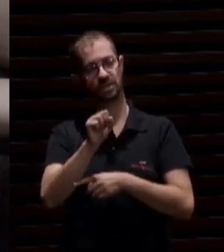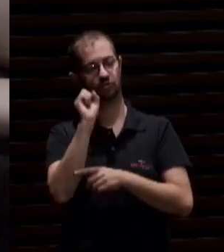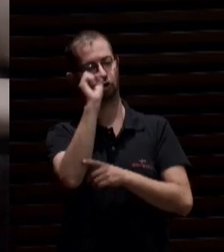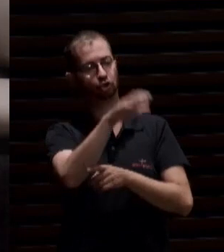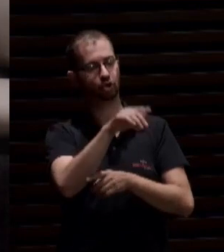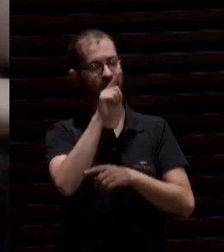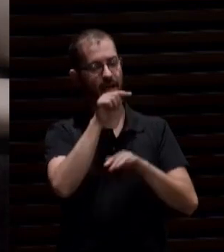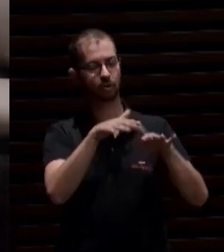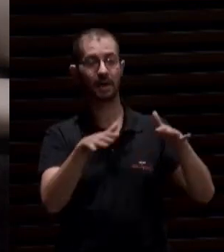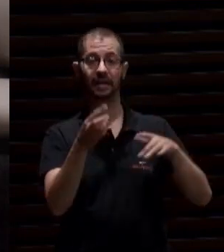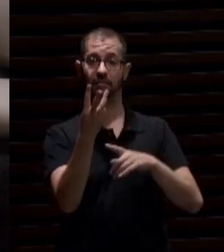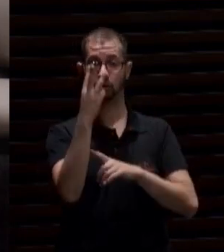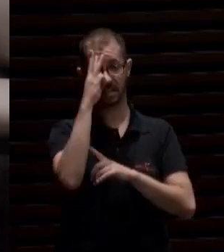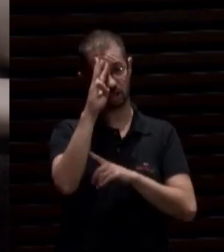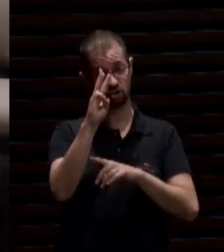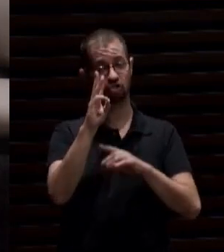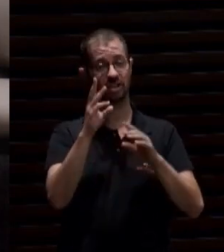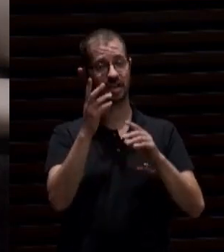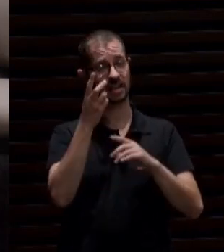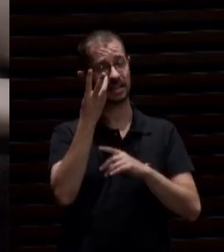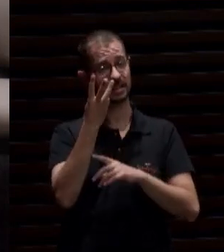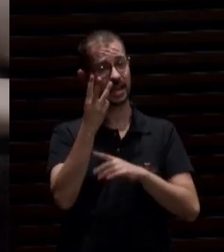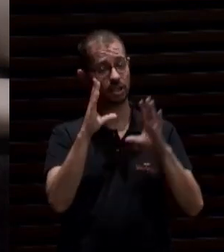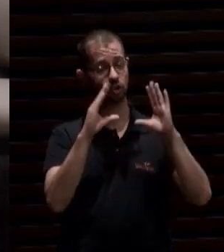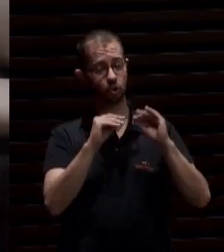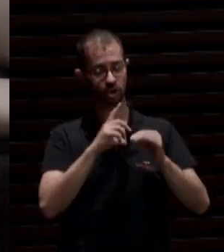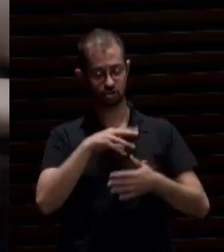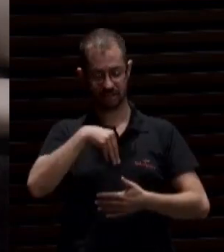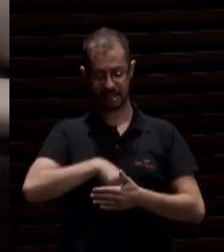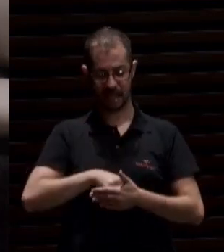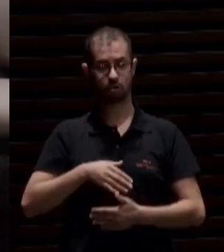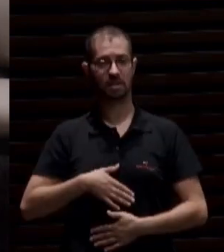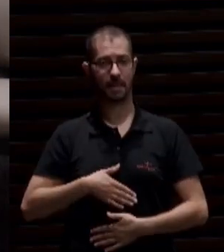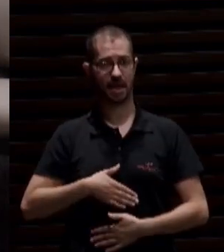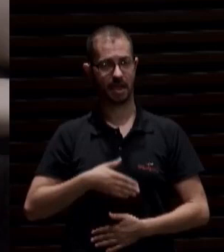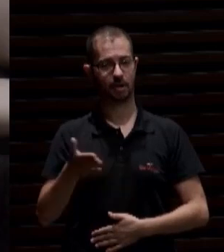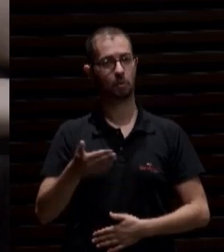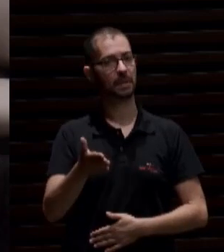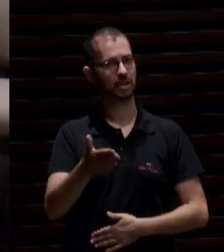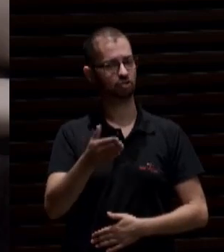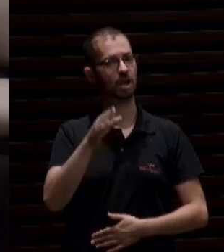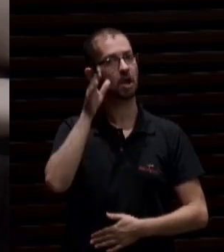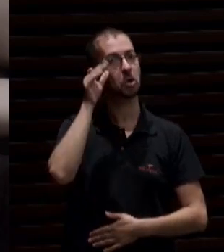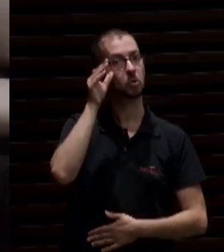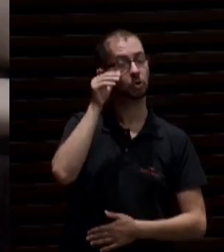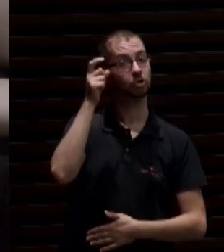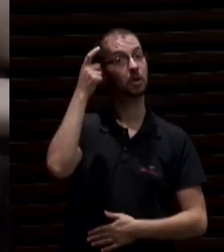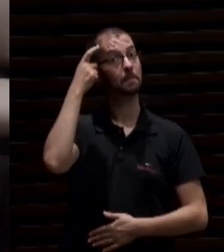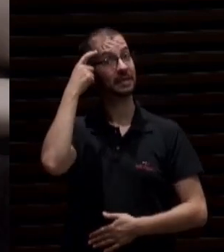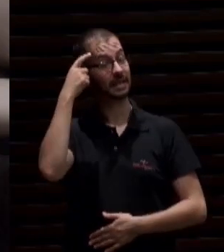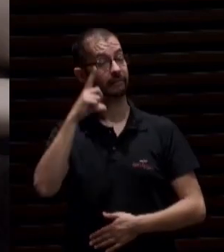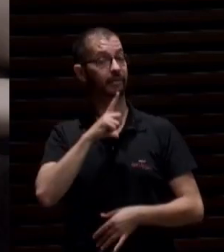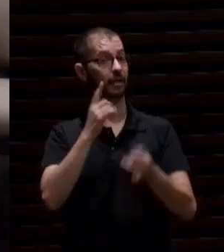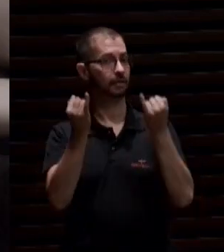ele ficou 3 dias e 3 noites no ventre do peixe. E é curioso pensar que logo no começo nós temos já informações